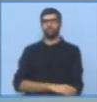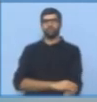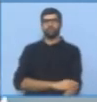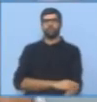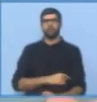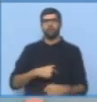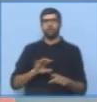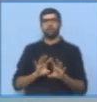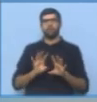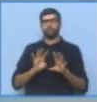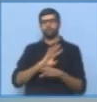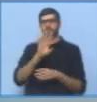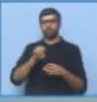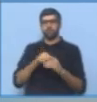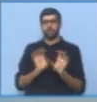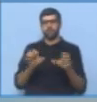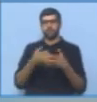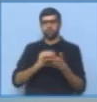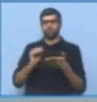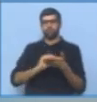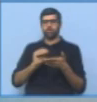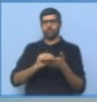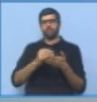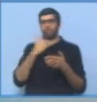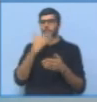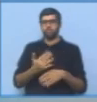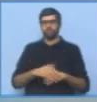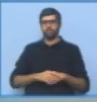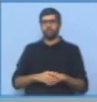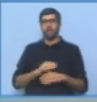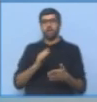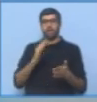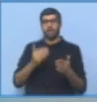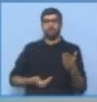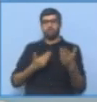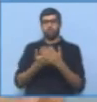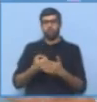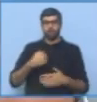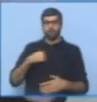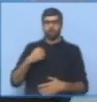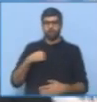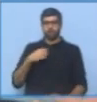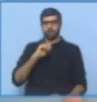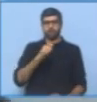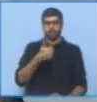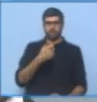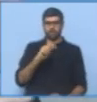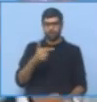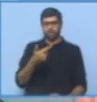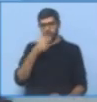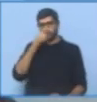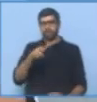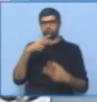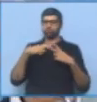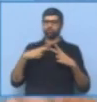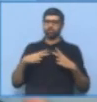E vem de um contexto de uma equipa, que é a equipa do Secretariado das Vocações. Então essa proposta é aos sábados, sábado com todo o sentido de